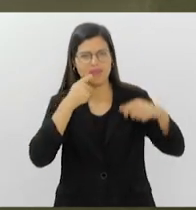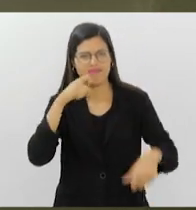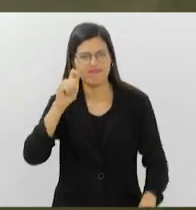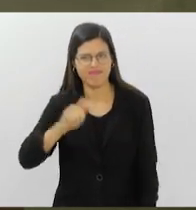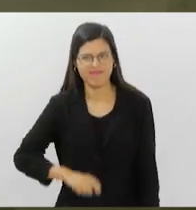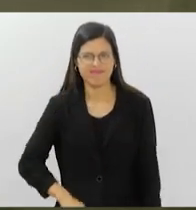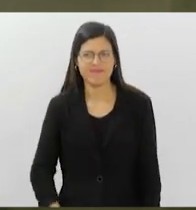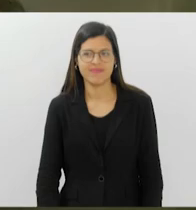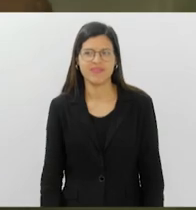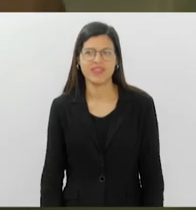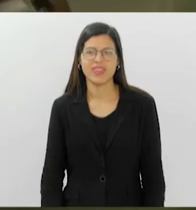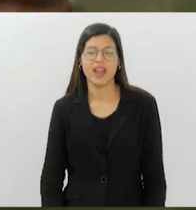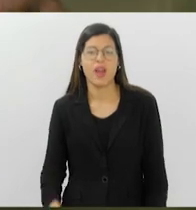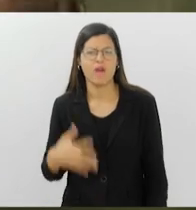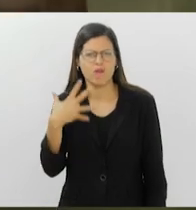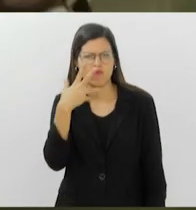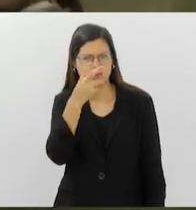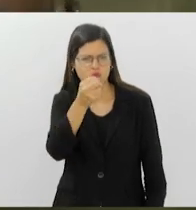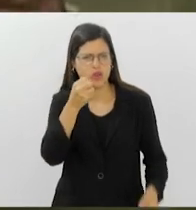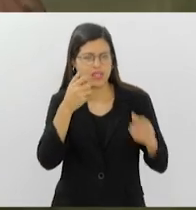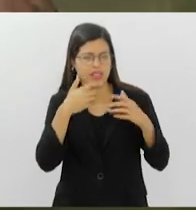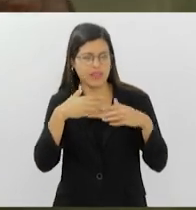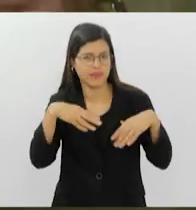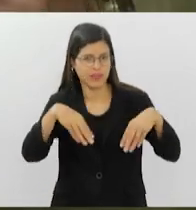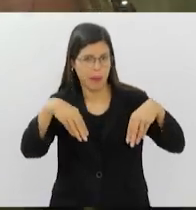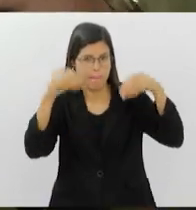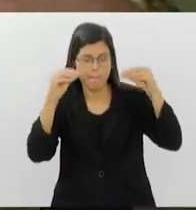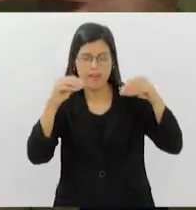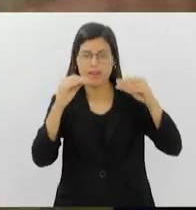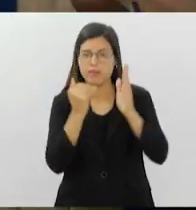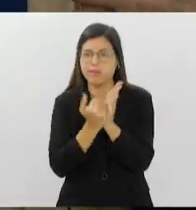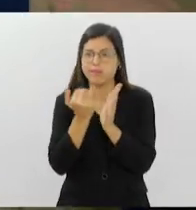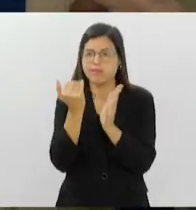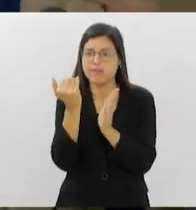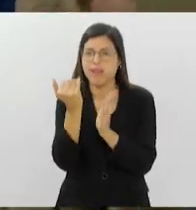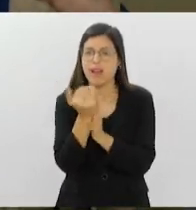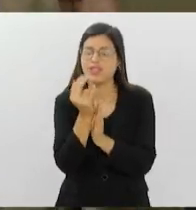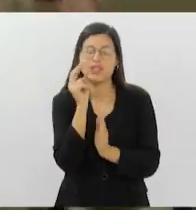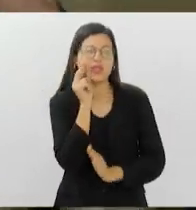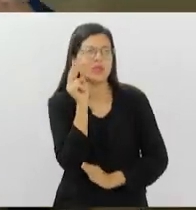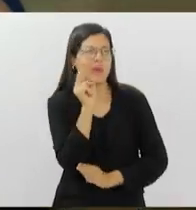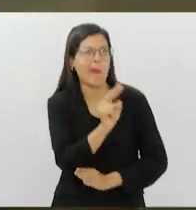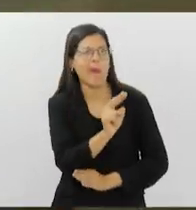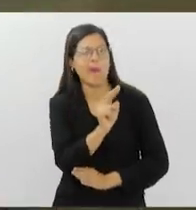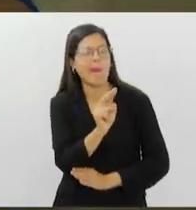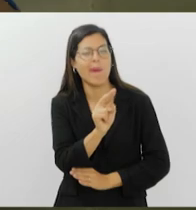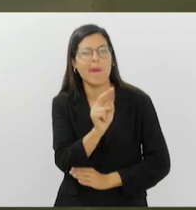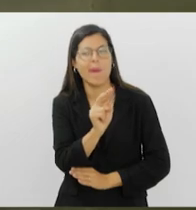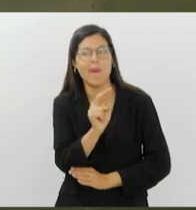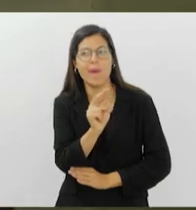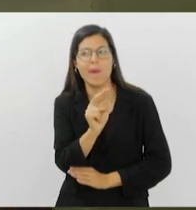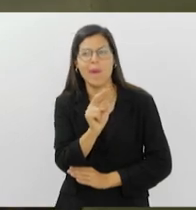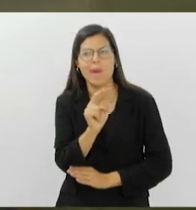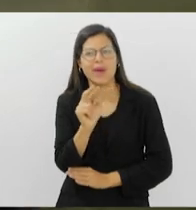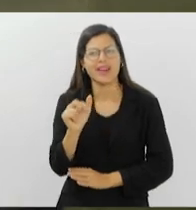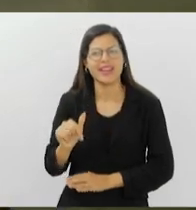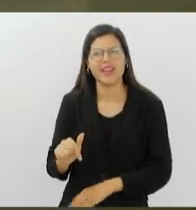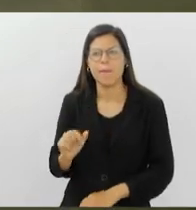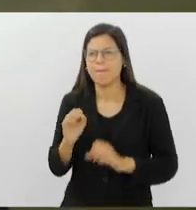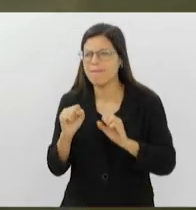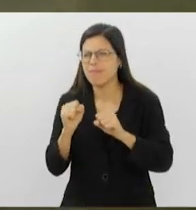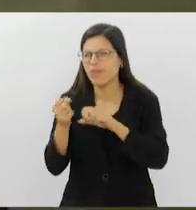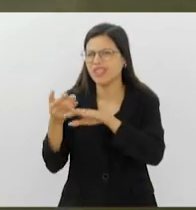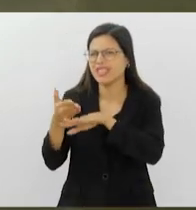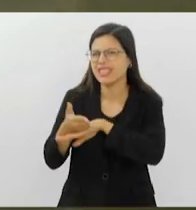salteado a imponência desse Palácio é de tal magnitude que nos amua um pouco a gente olha assim de Fora será que será que pode